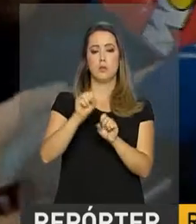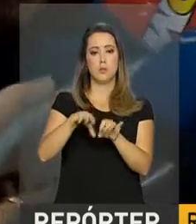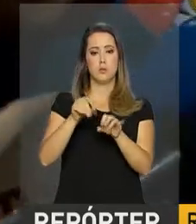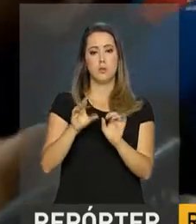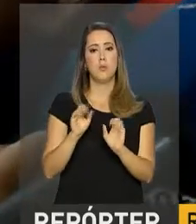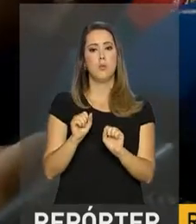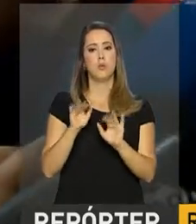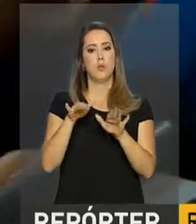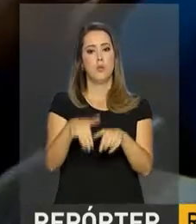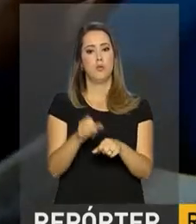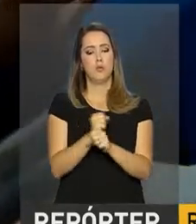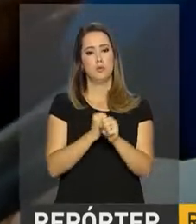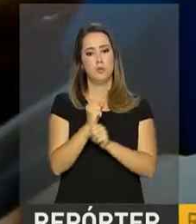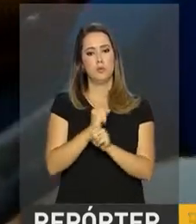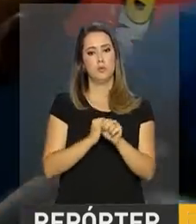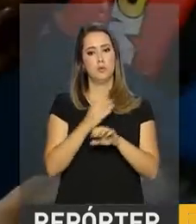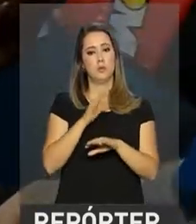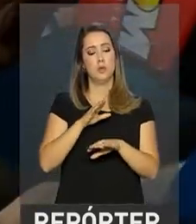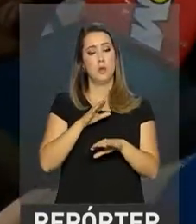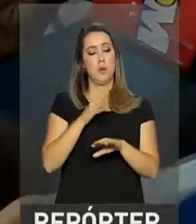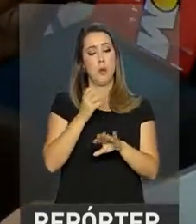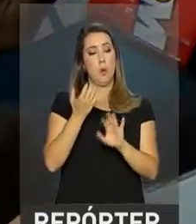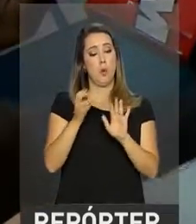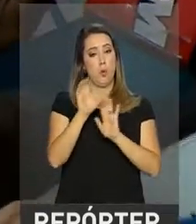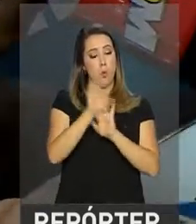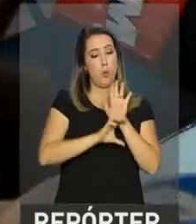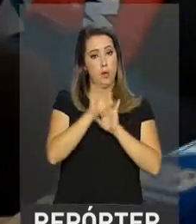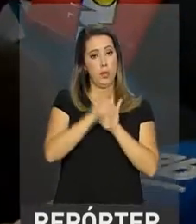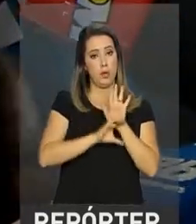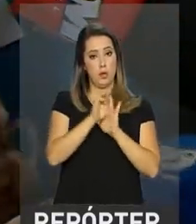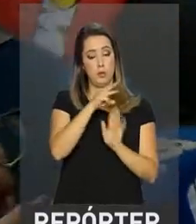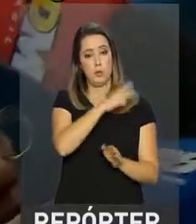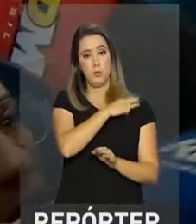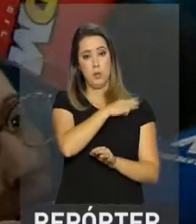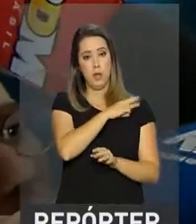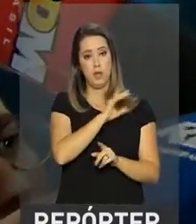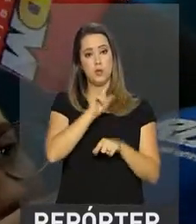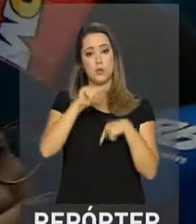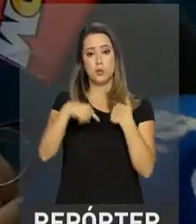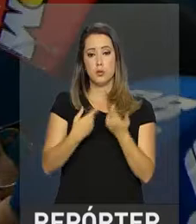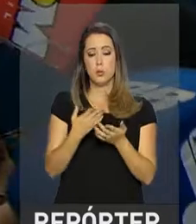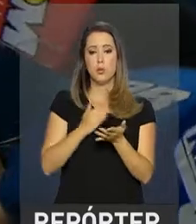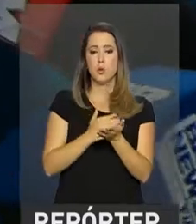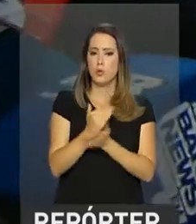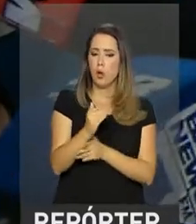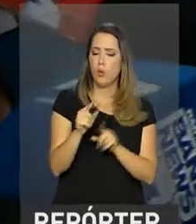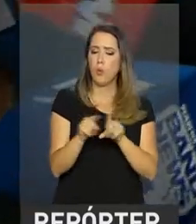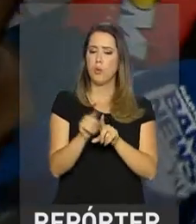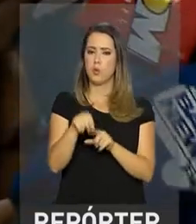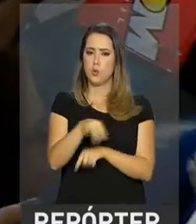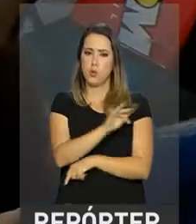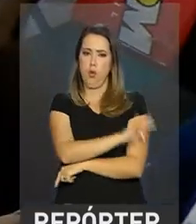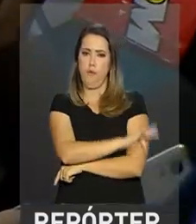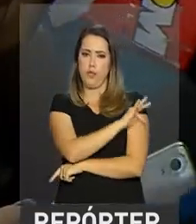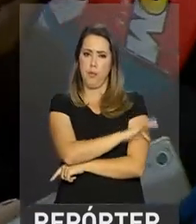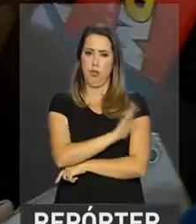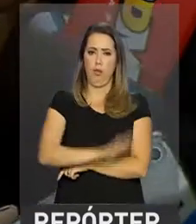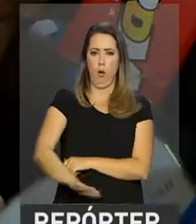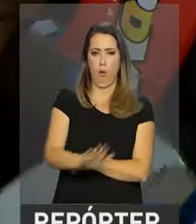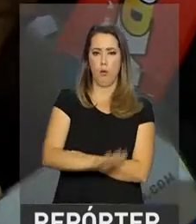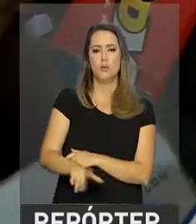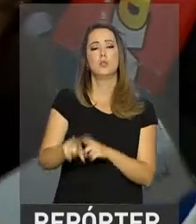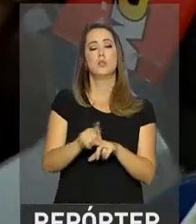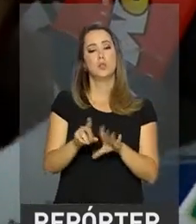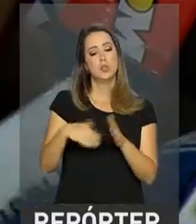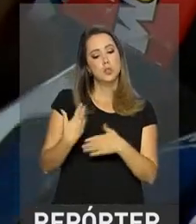deste ano ainda abaixo do ensino médio à base de ensino fundamental e da educação infantil já está a implementação grande o movimento é